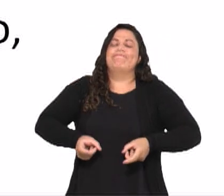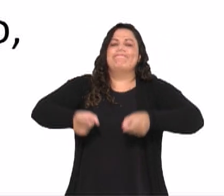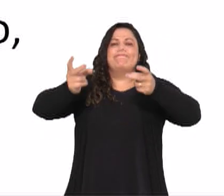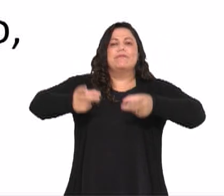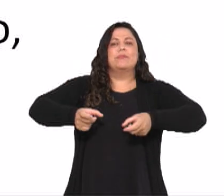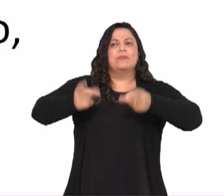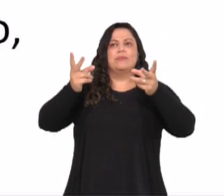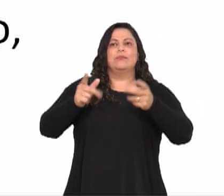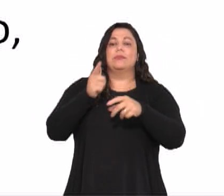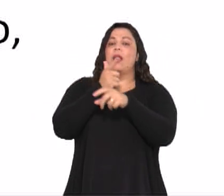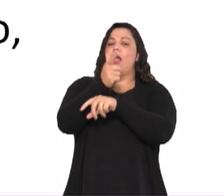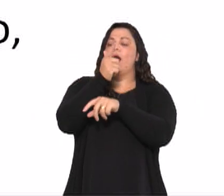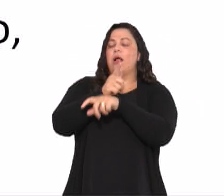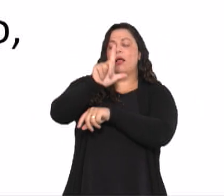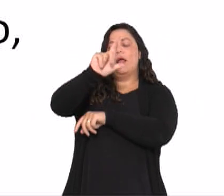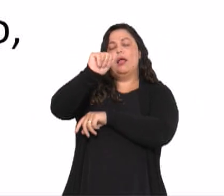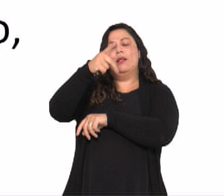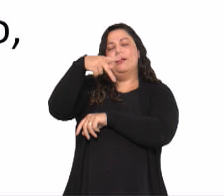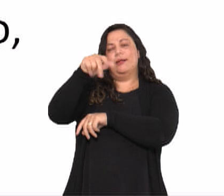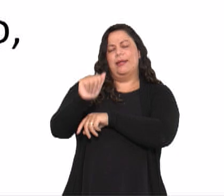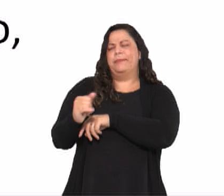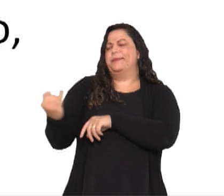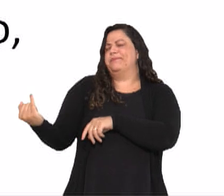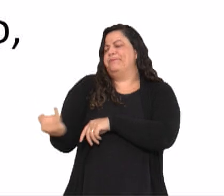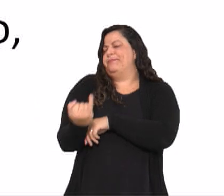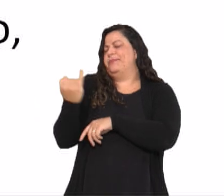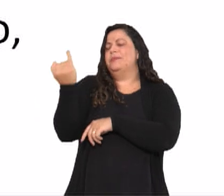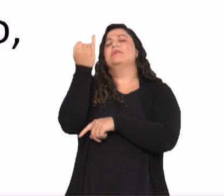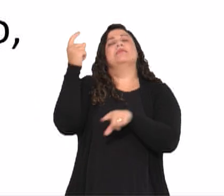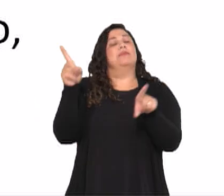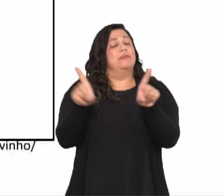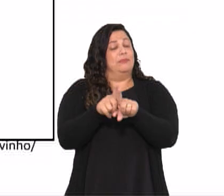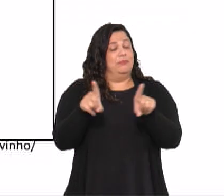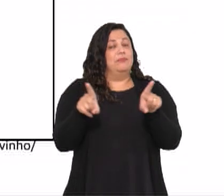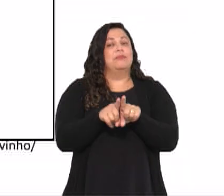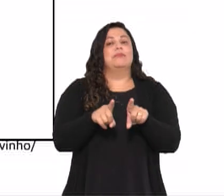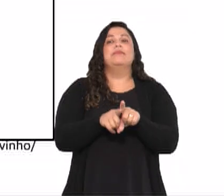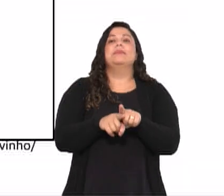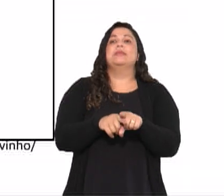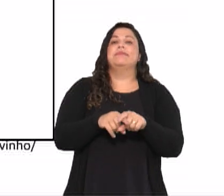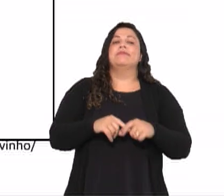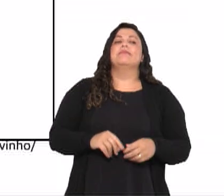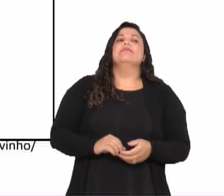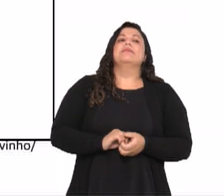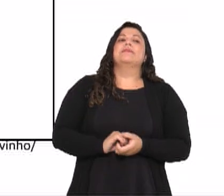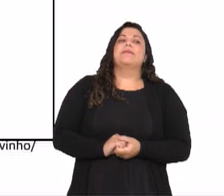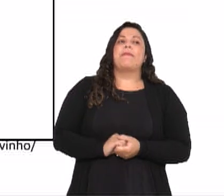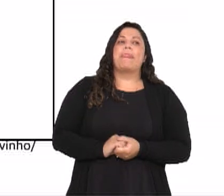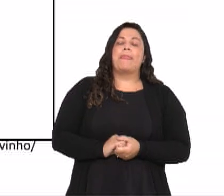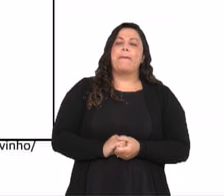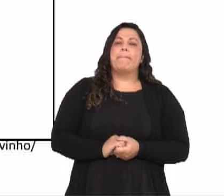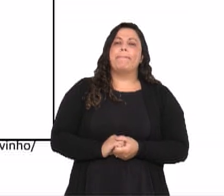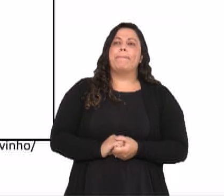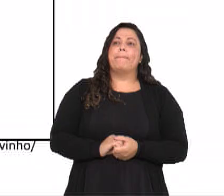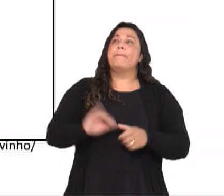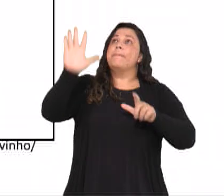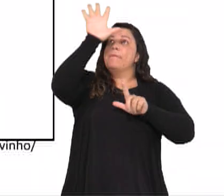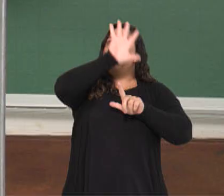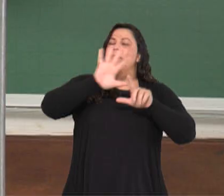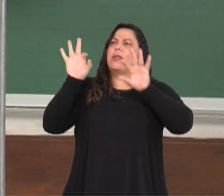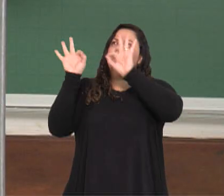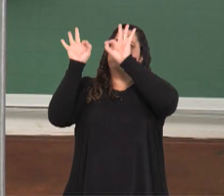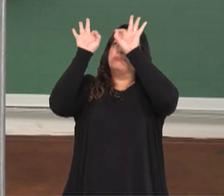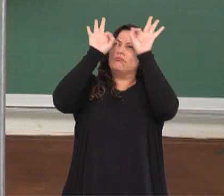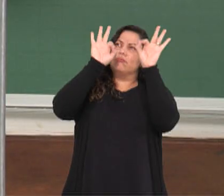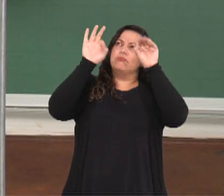muito importante aí no tropeirismo. O tropeirismo foi um ciclo muito importante. Então, aqui a rota, né,